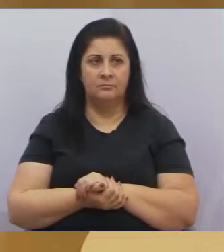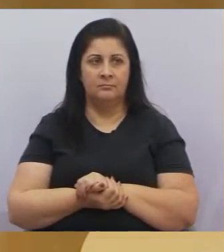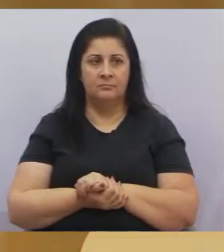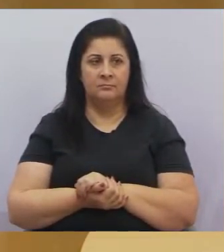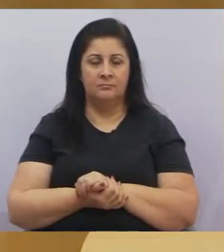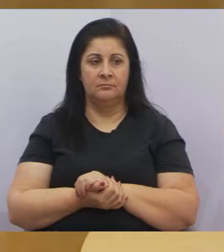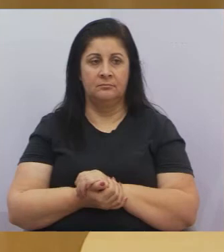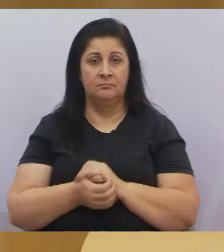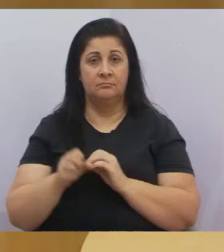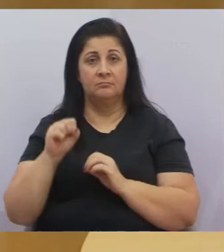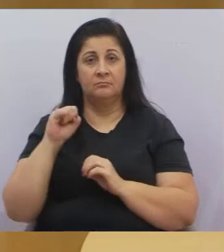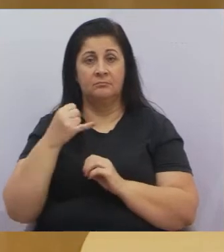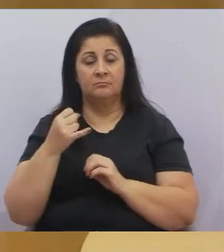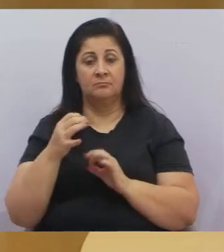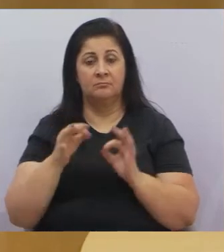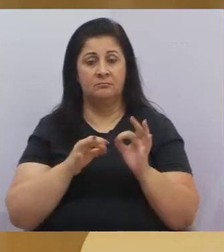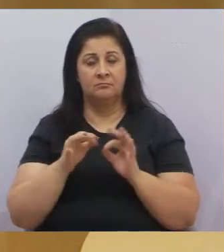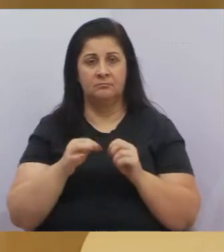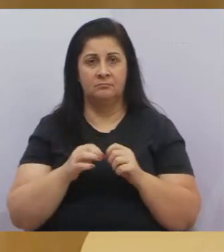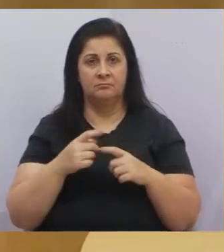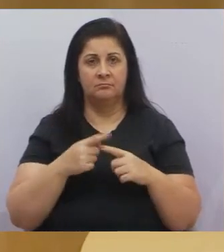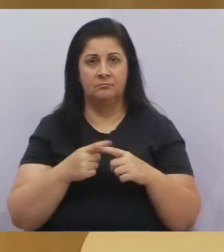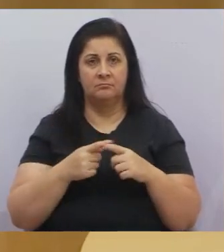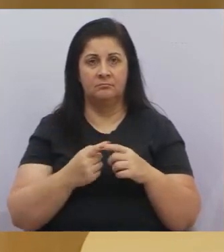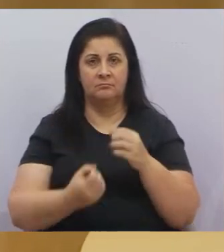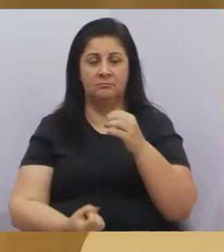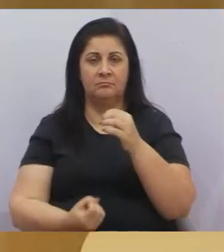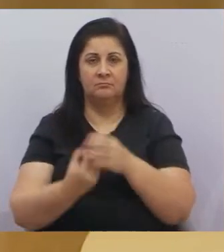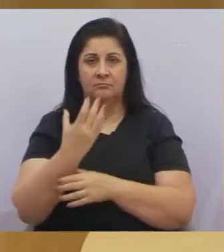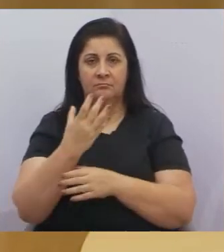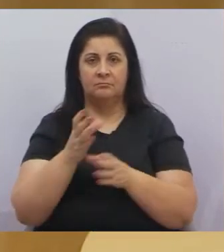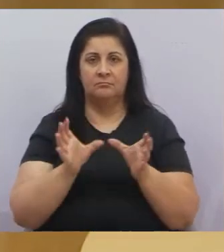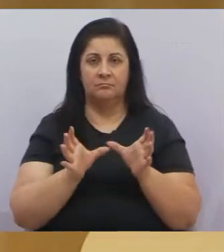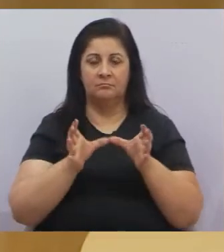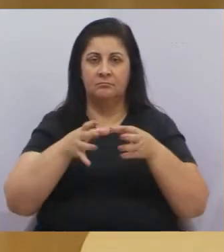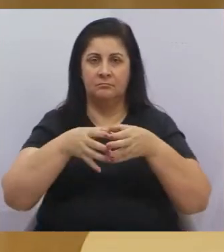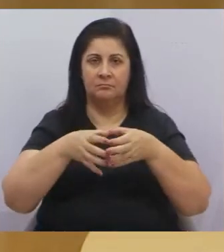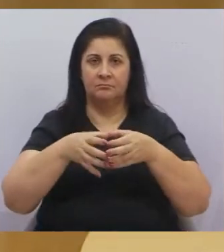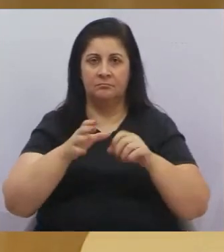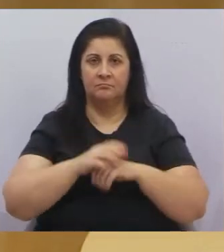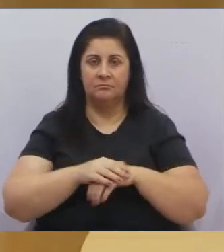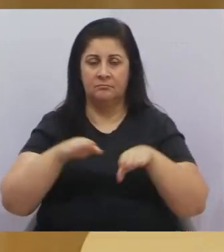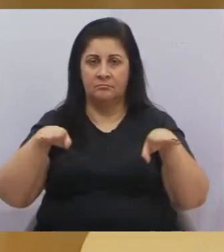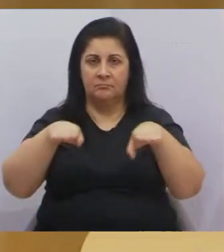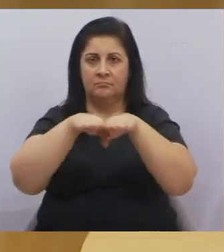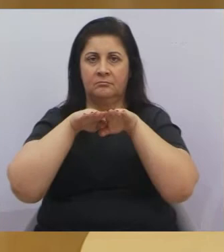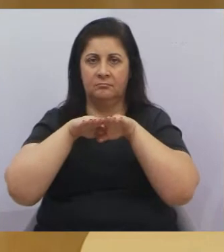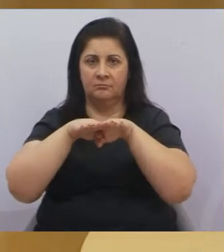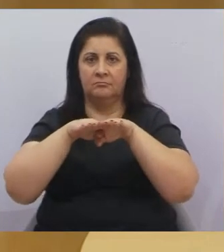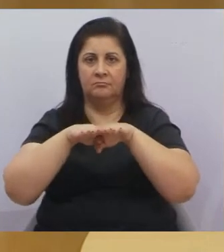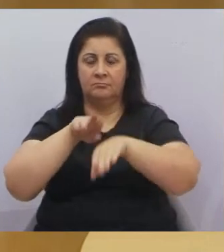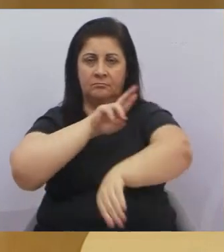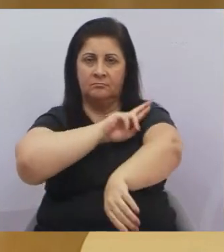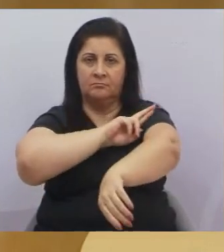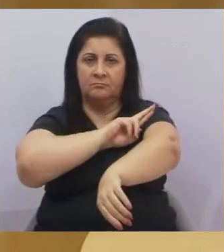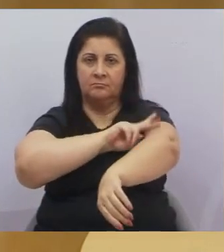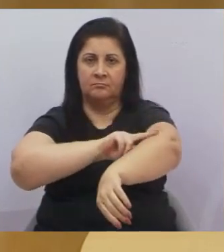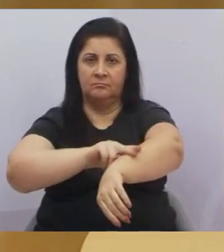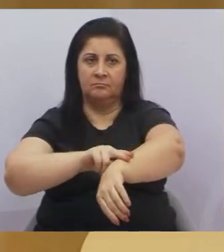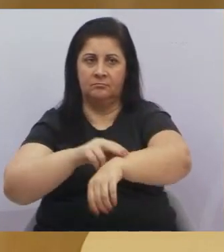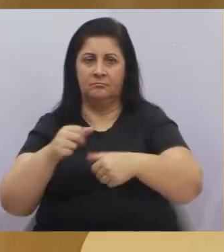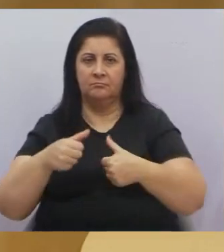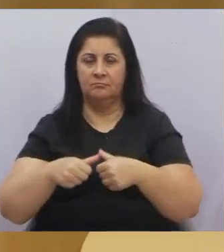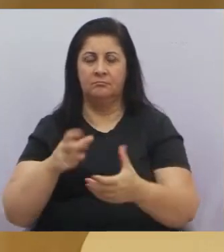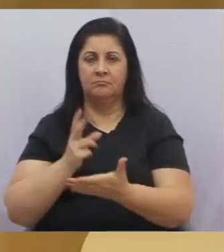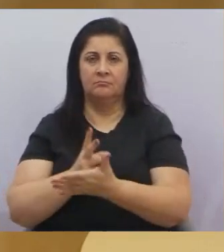vai funcionar, porque aqui fica instituído o Conselho Municipal de Promoção e Igualdade Racial, órgão de caráter permanente consultivo